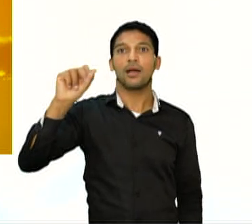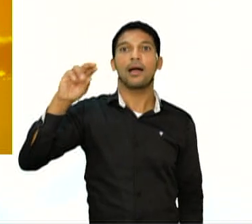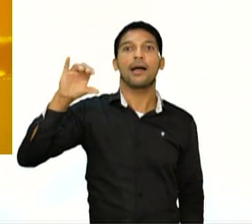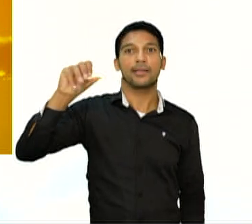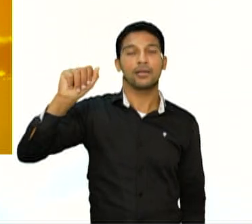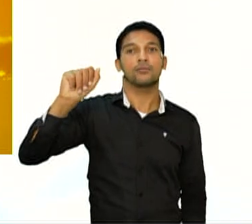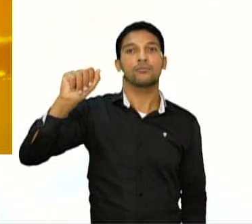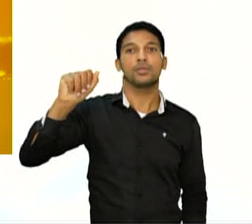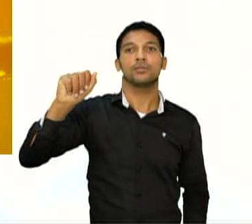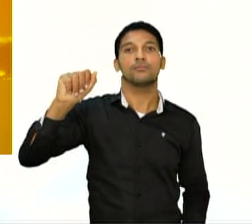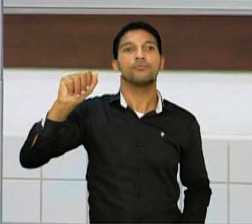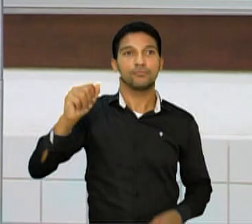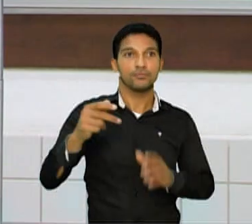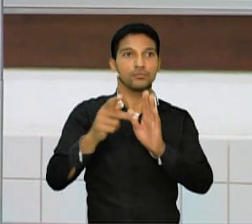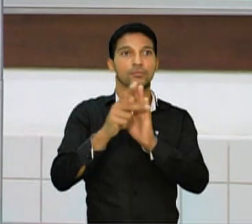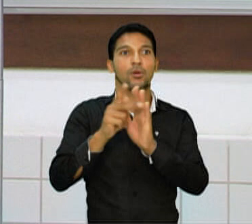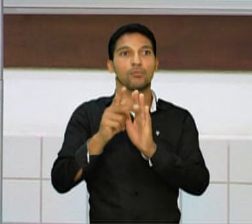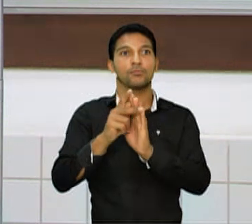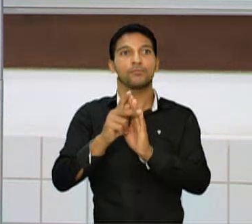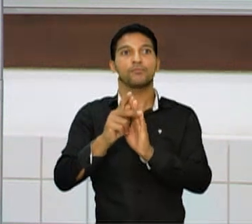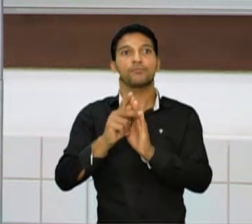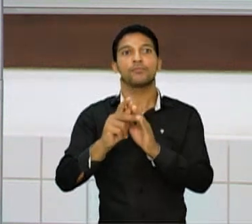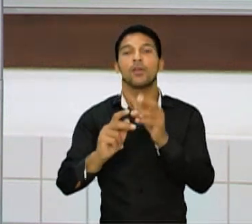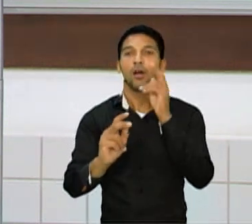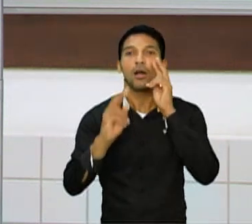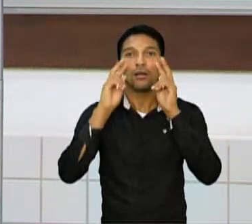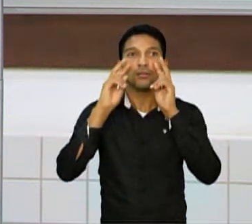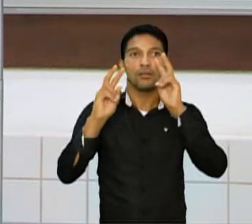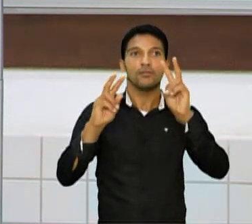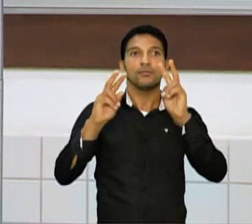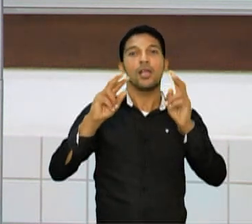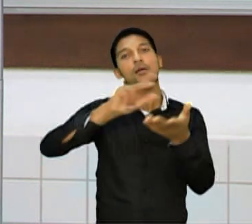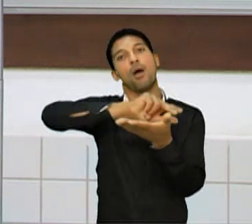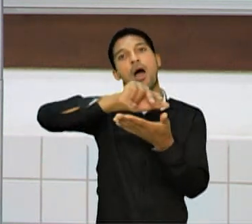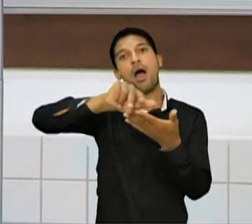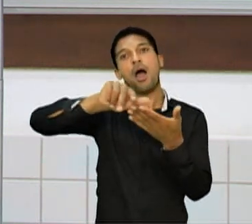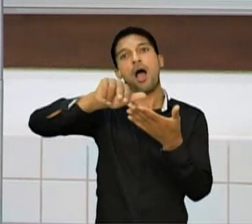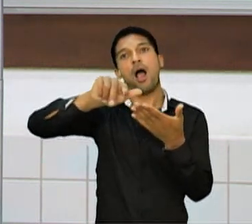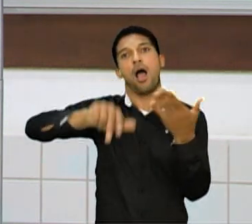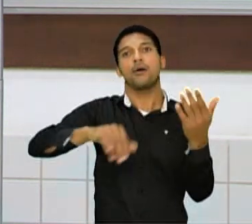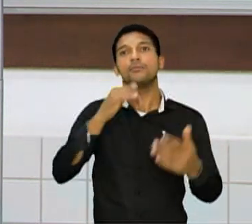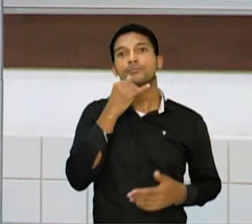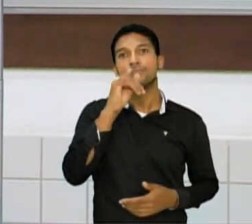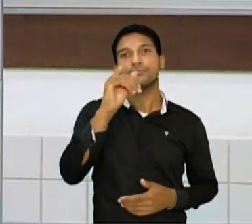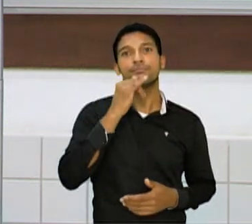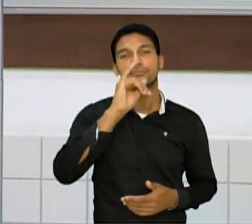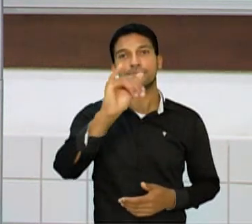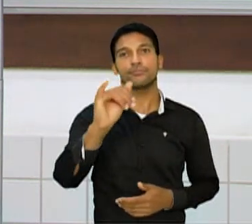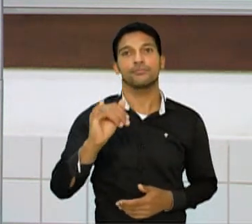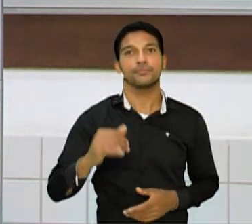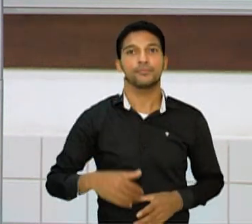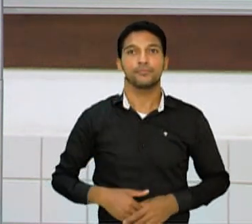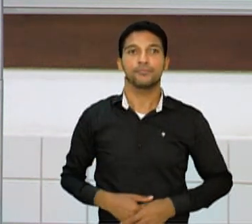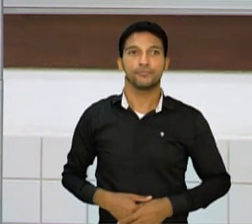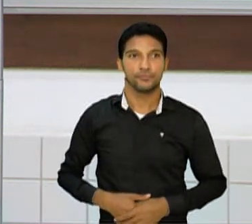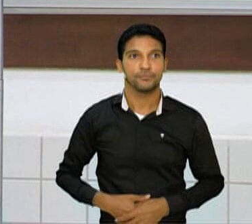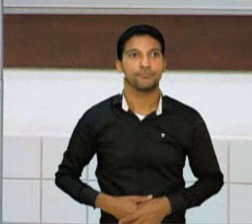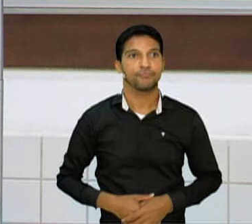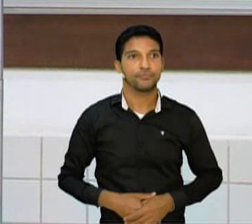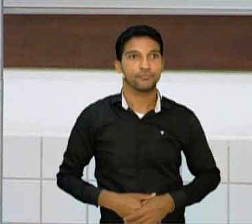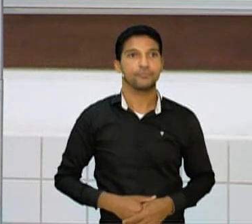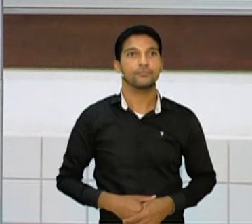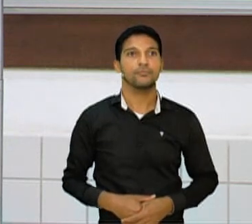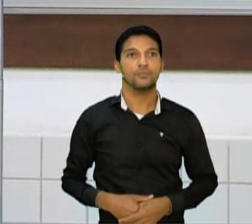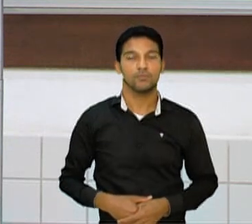já vimos, e outros exemplos a gente vai inserir aqui para aprimorar um pouquinho mais o que chamaríamos de fontes de